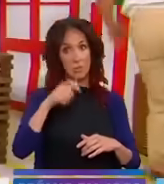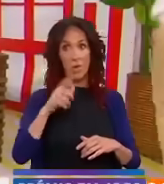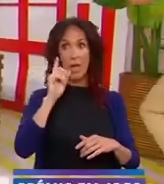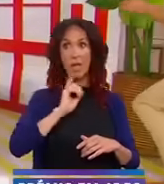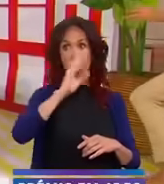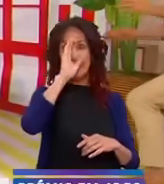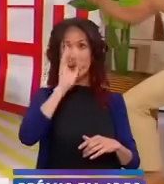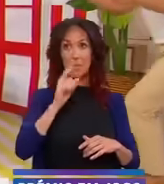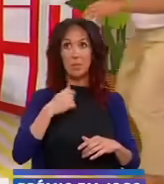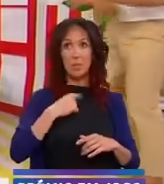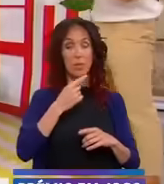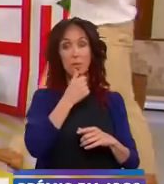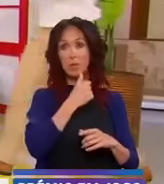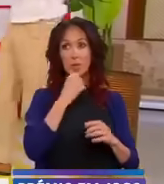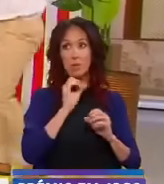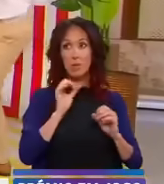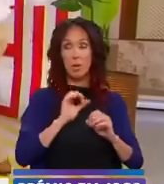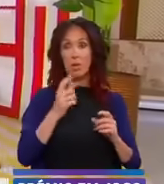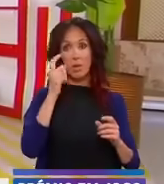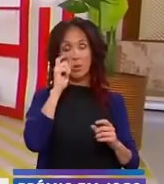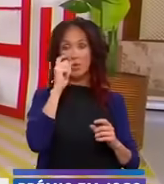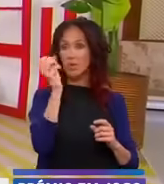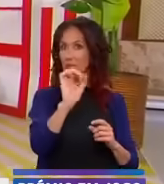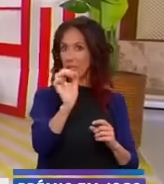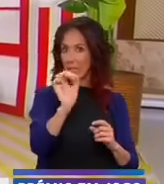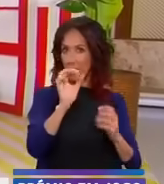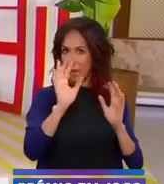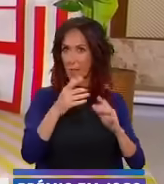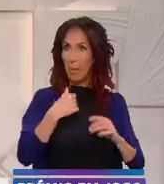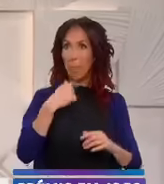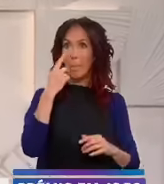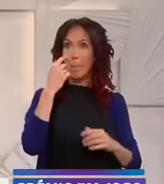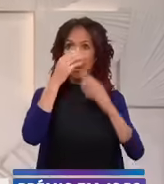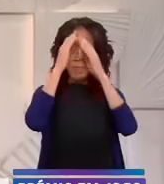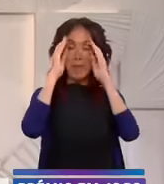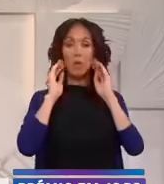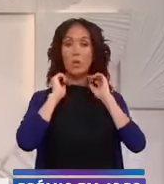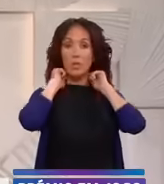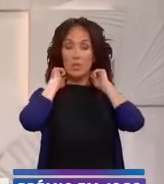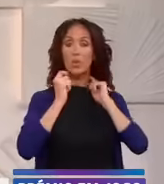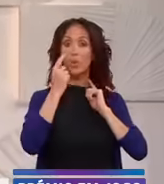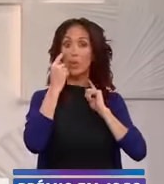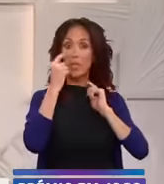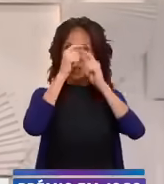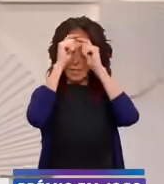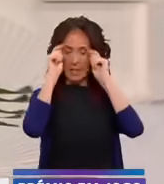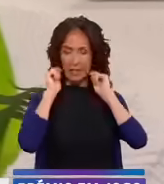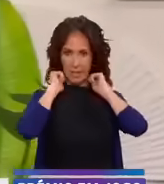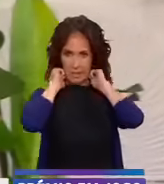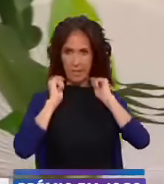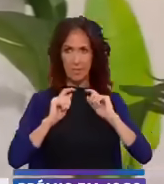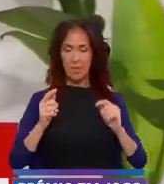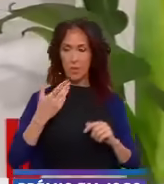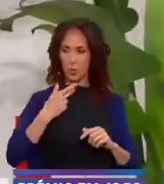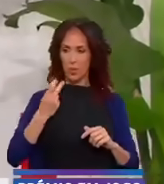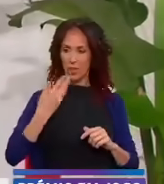sabia. É porque eu não tenho paciência, porque é assim. Eu não defendo nem um nem outro. Mas eu conheço a Daniela como da Paula. Vamos lá ver. A Daniela. O